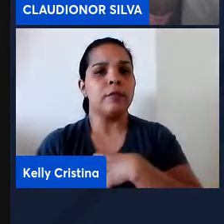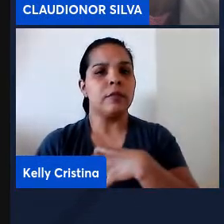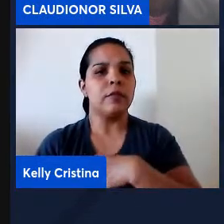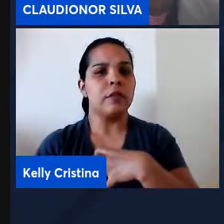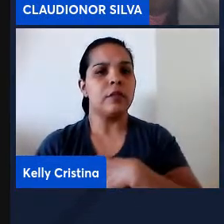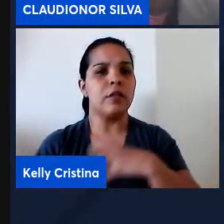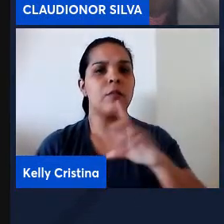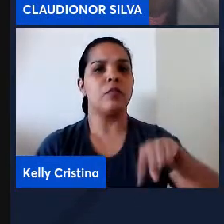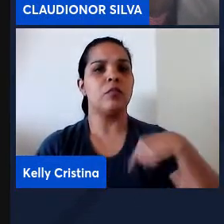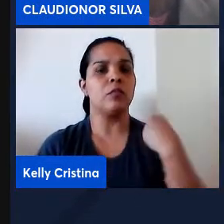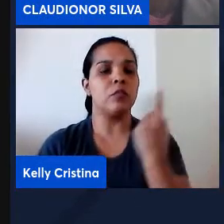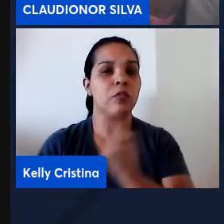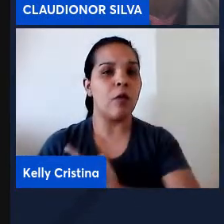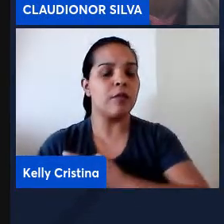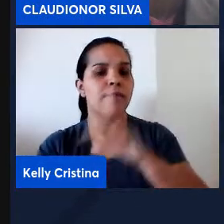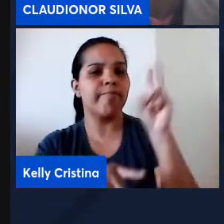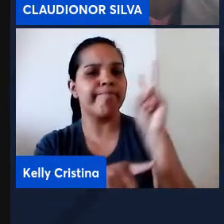somos